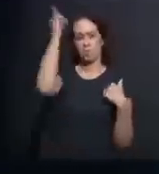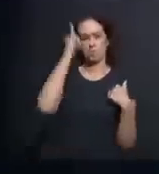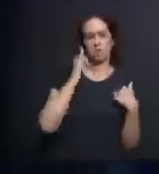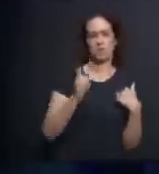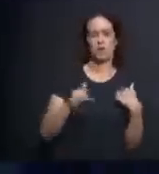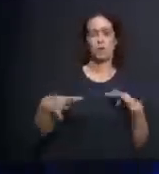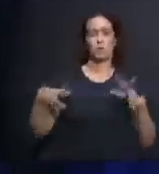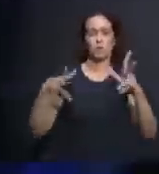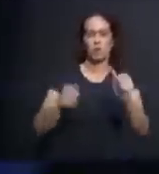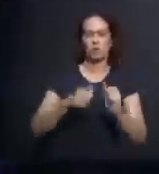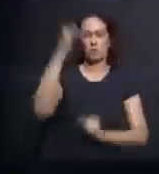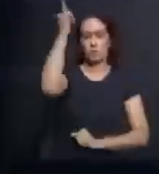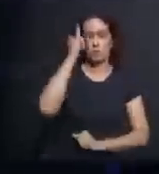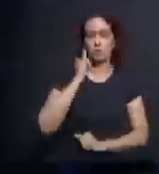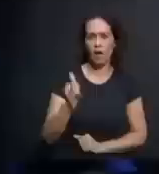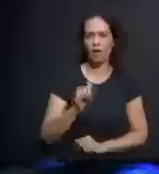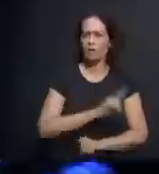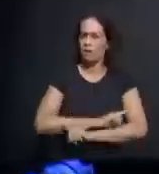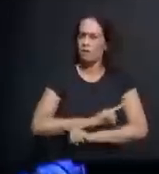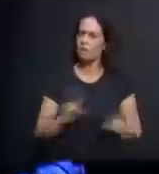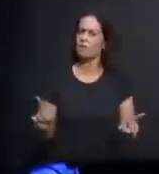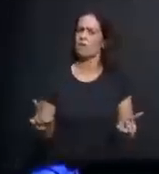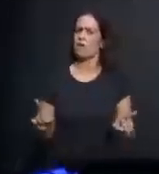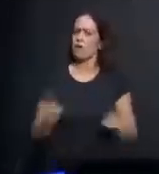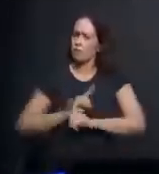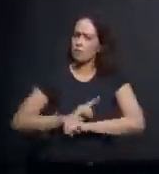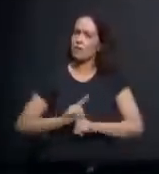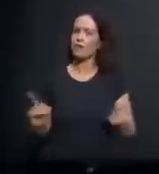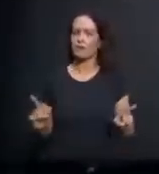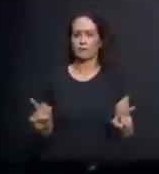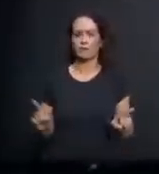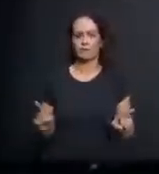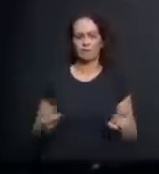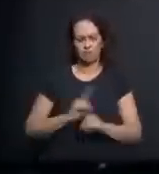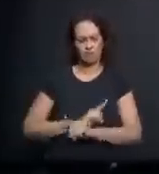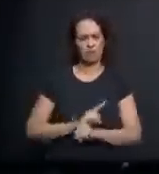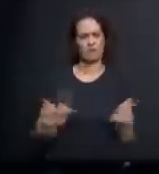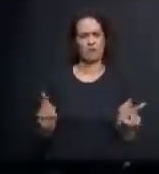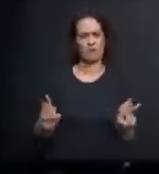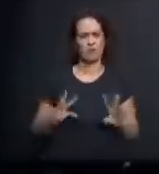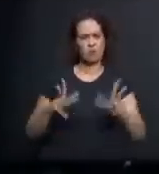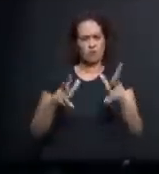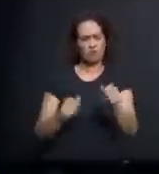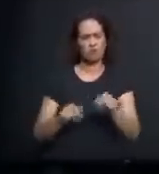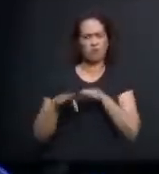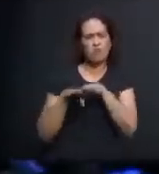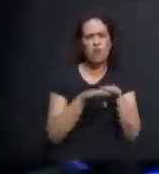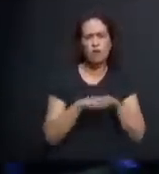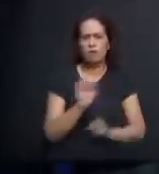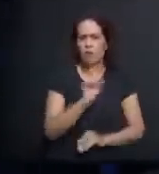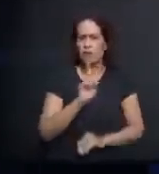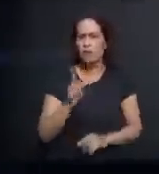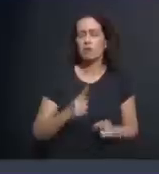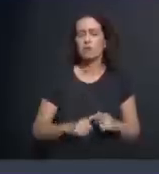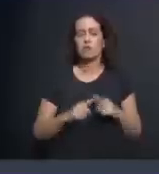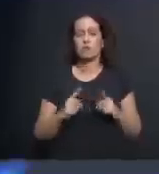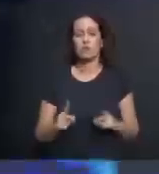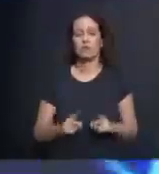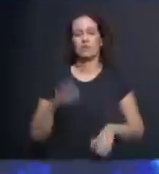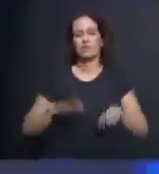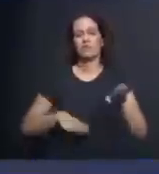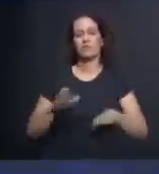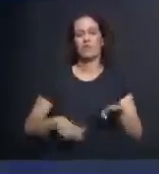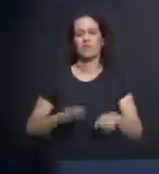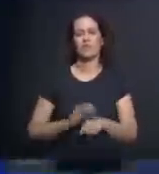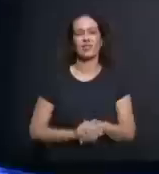profeta. Não tem que ser. Não tem que ser. Mas o problema é que a gente não consegue celebrar o chamado